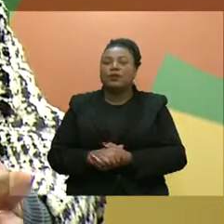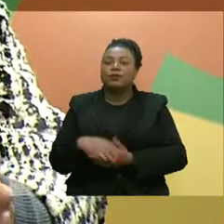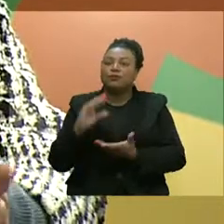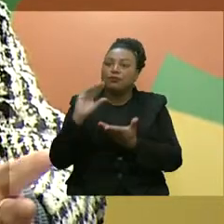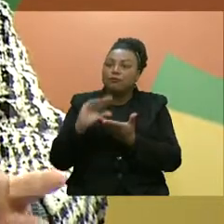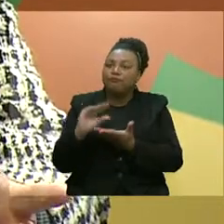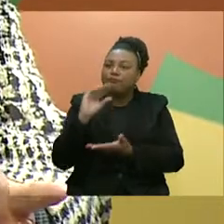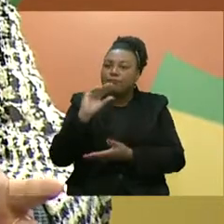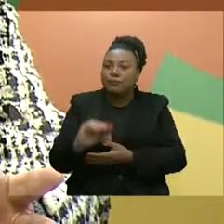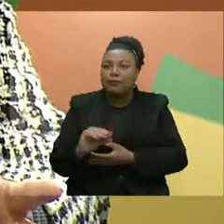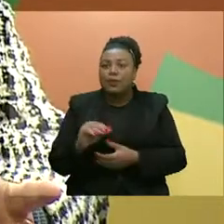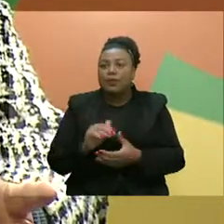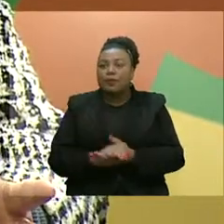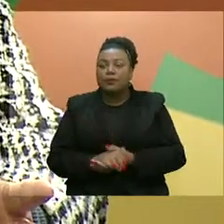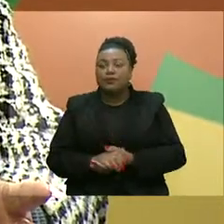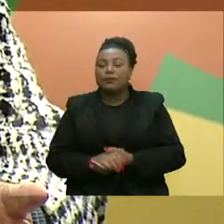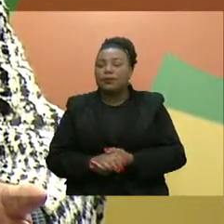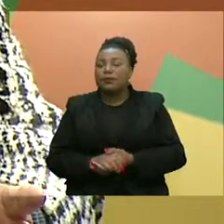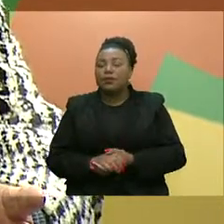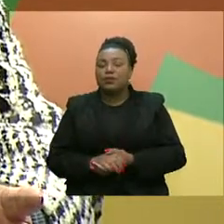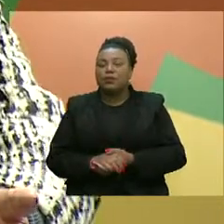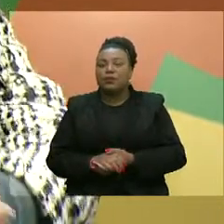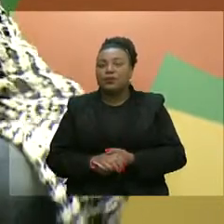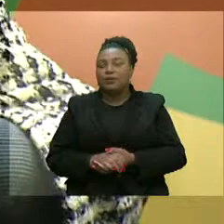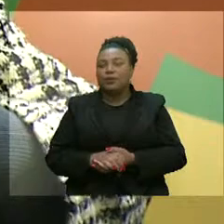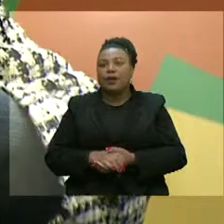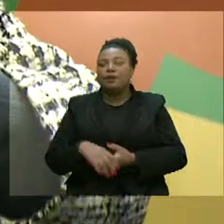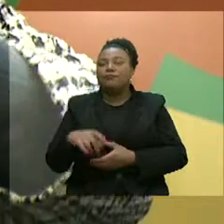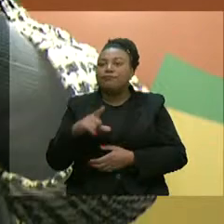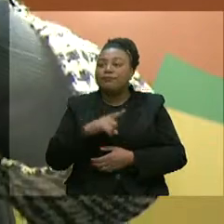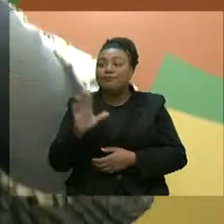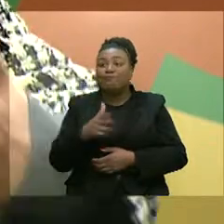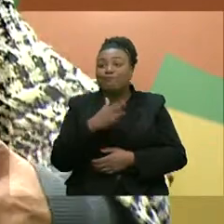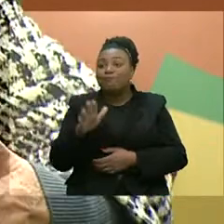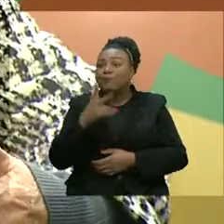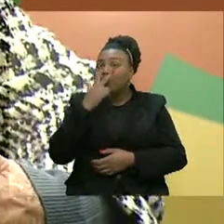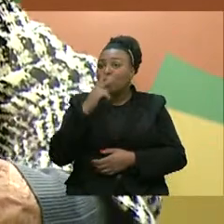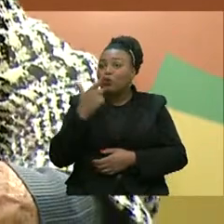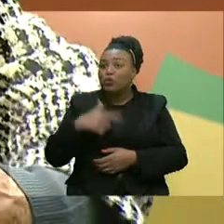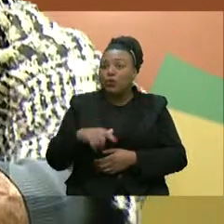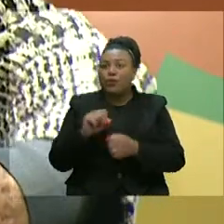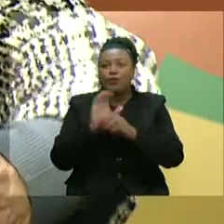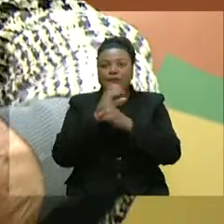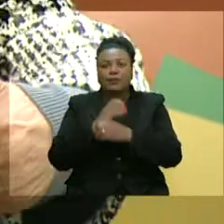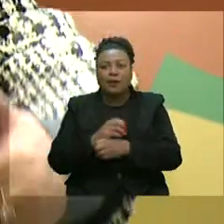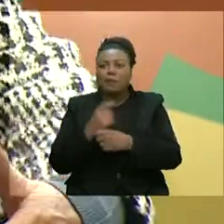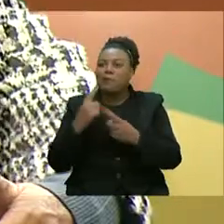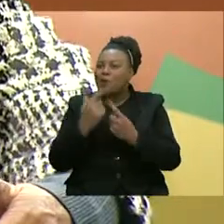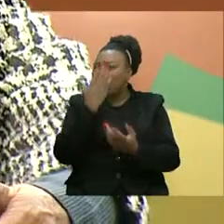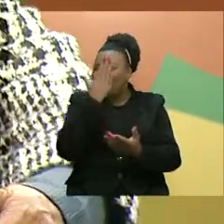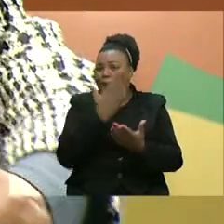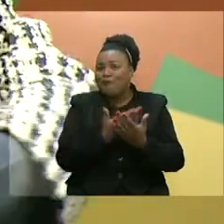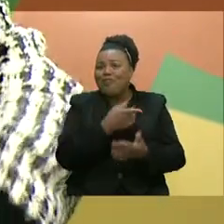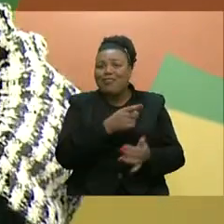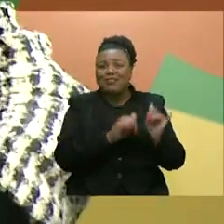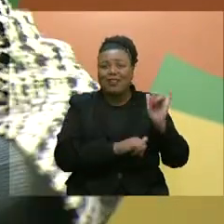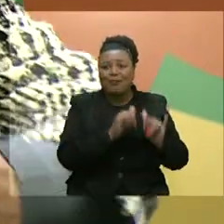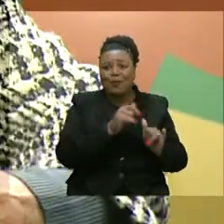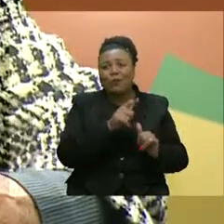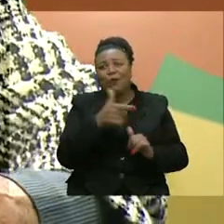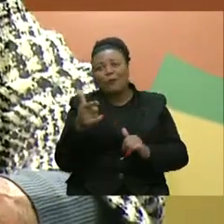aplicado de uma forma mais racional em algumas vezes, porque a gente às vezes repete um exame porque não confia naquele